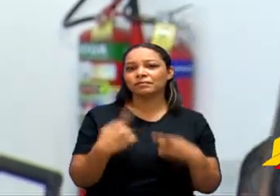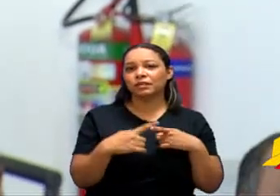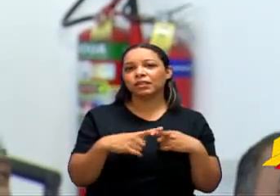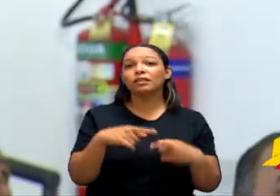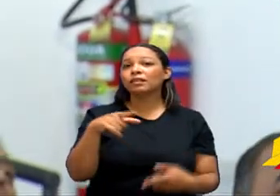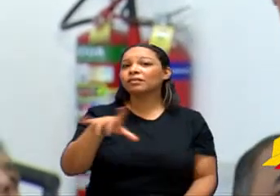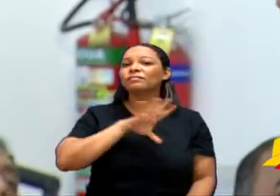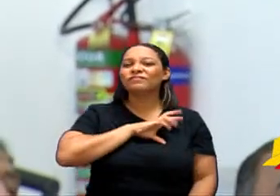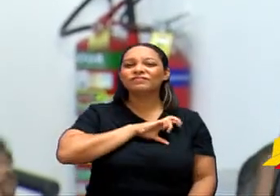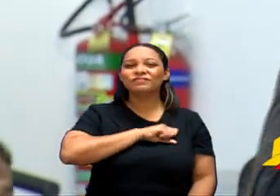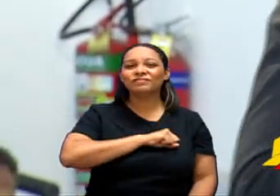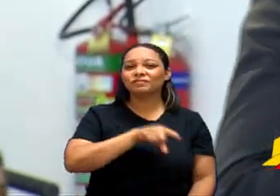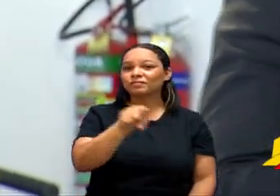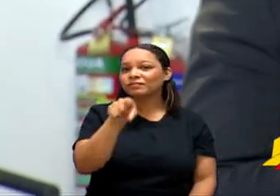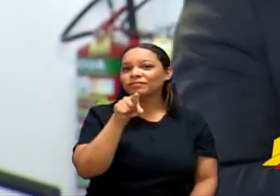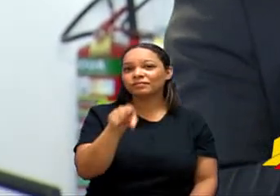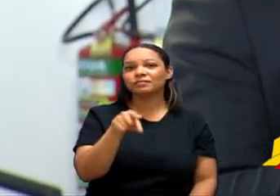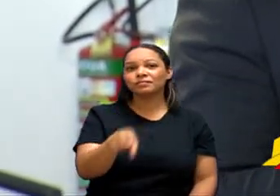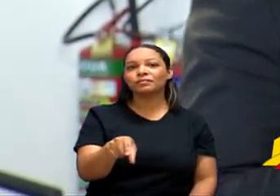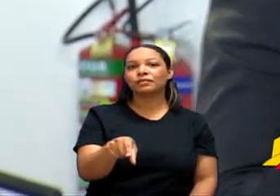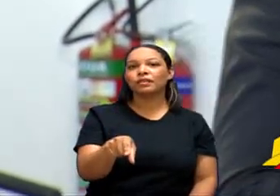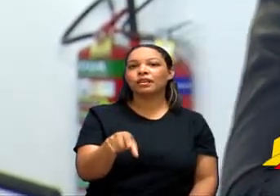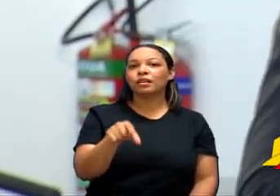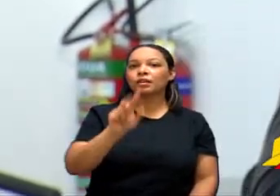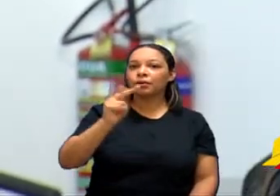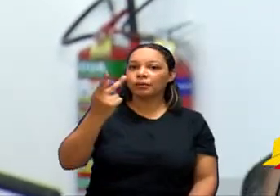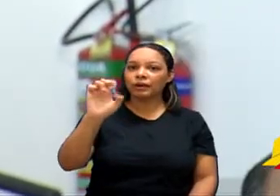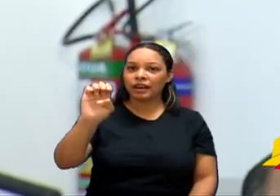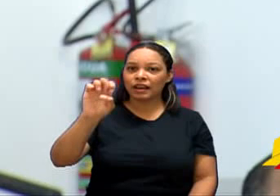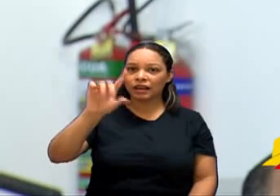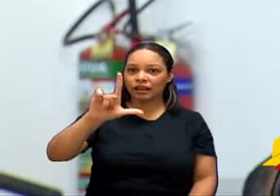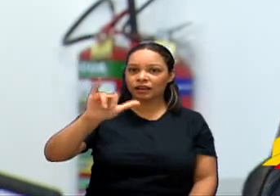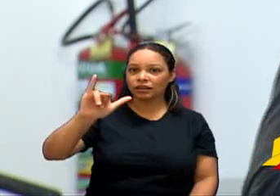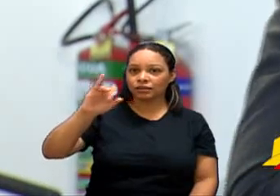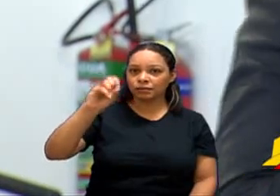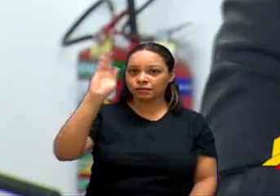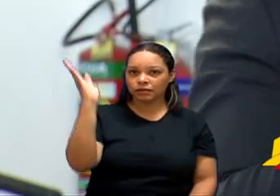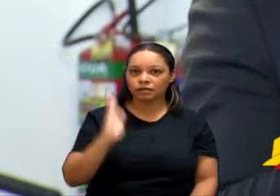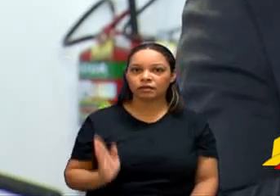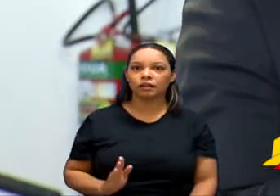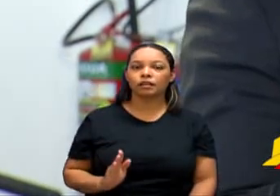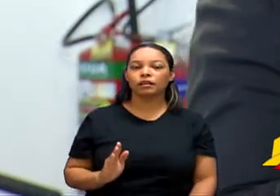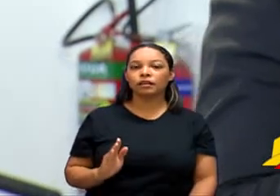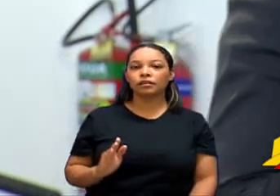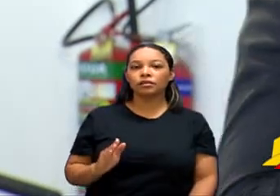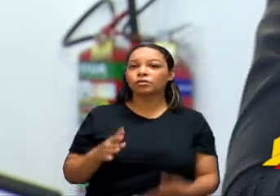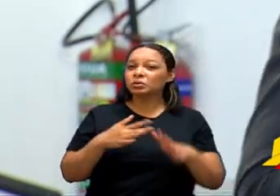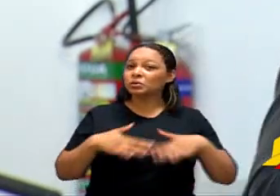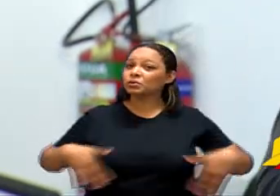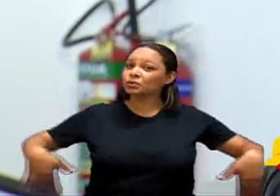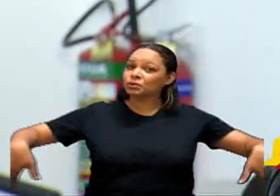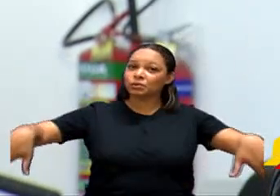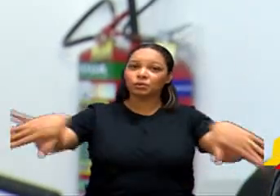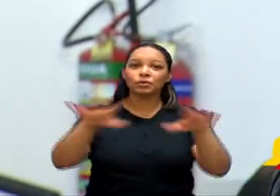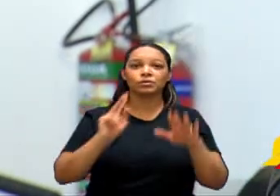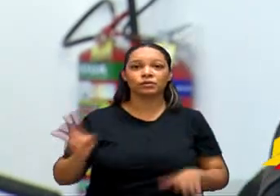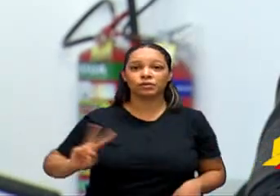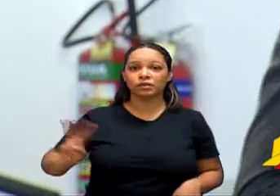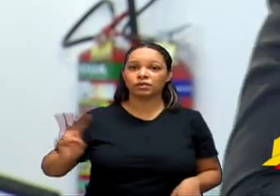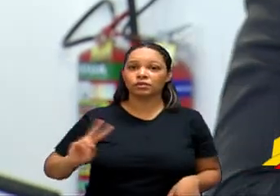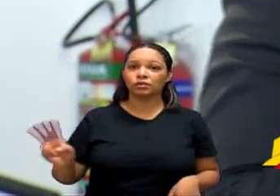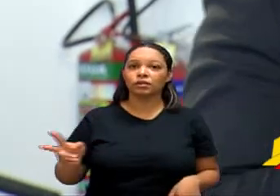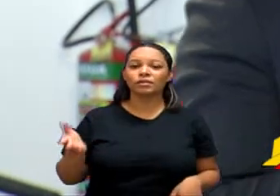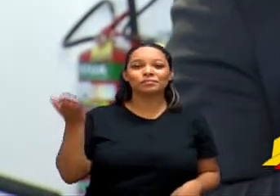Vossa Excelência, o Hélio Brasileiro, todos os vereadores de qualquer partido, mas o que fizeram no